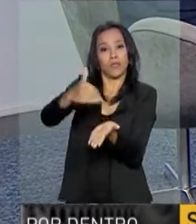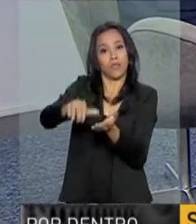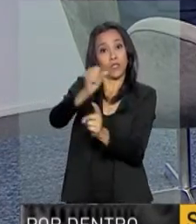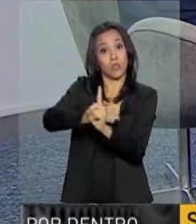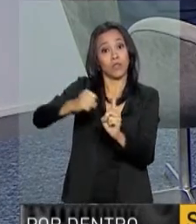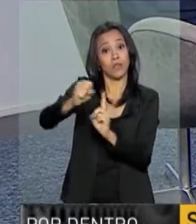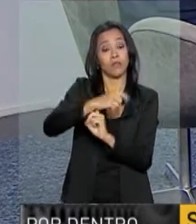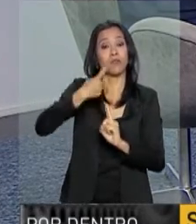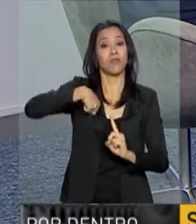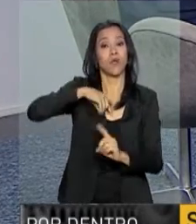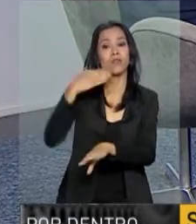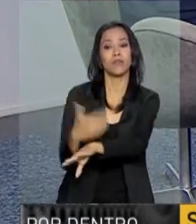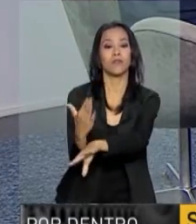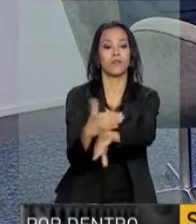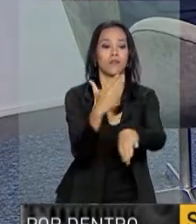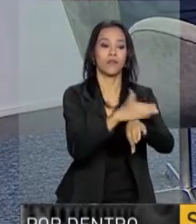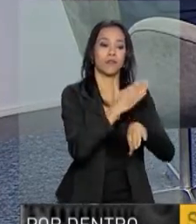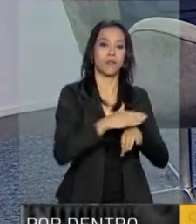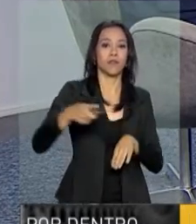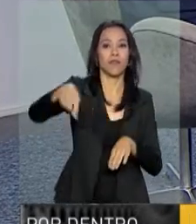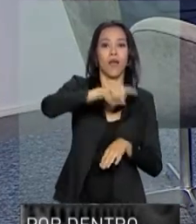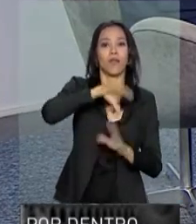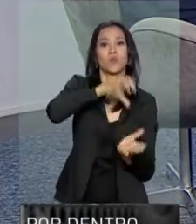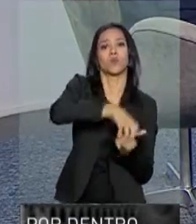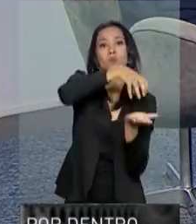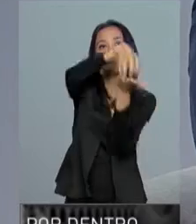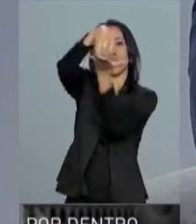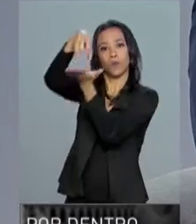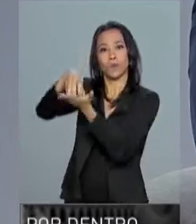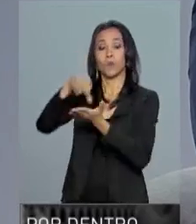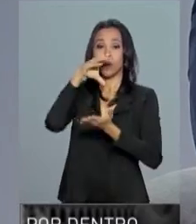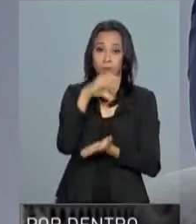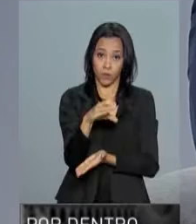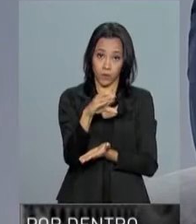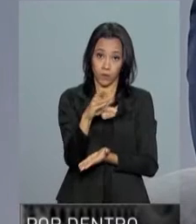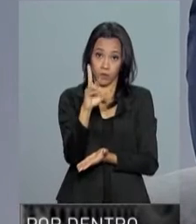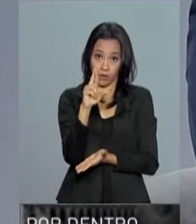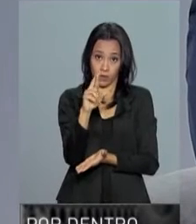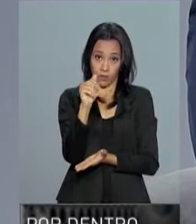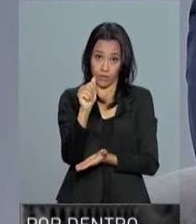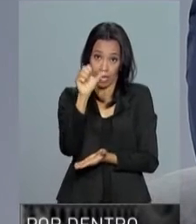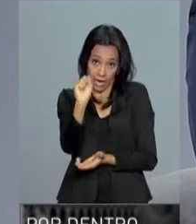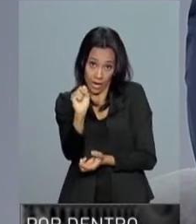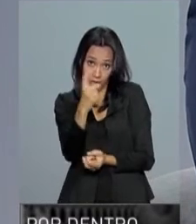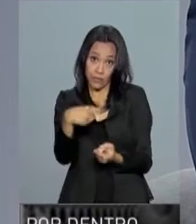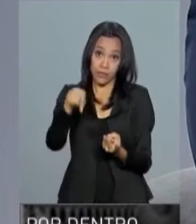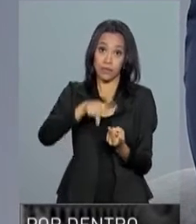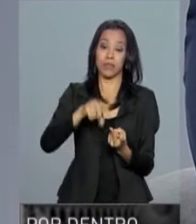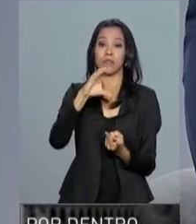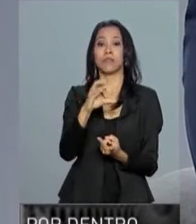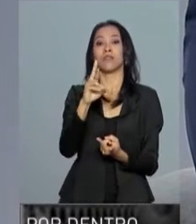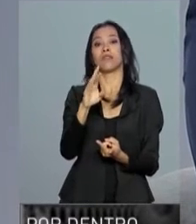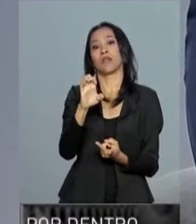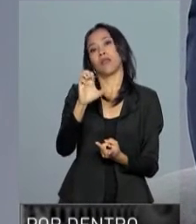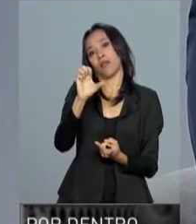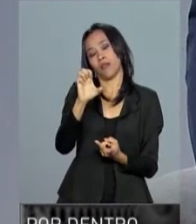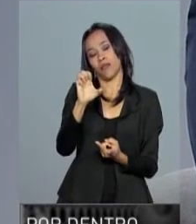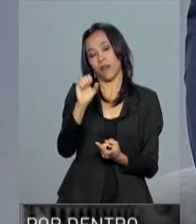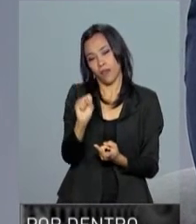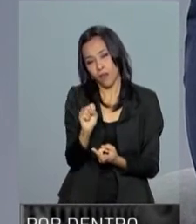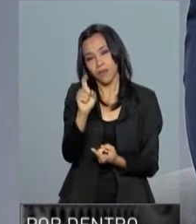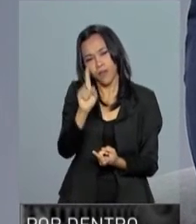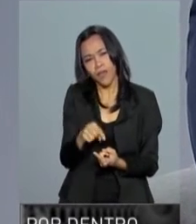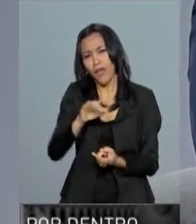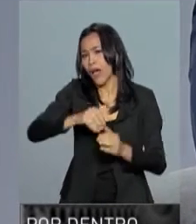capacitar ainda mais os agentes dos creas e dos Cras para o atendimento da população negra que a maioria